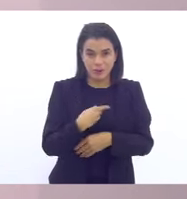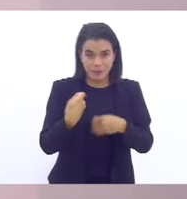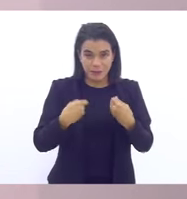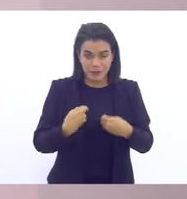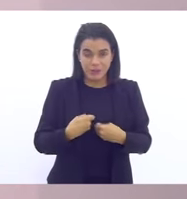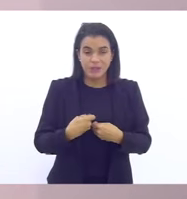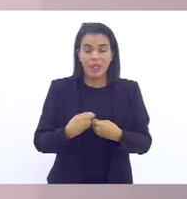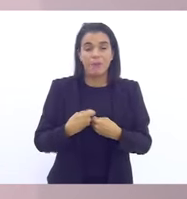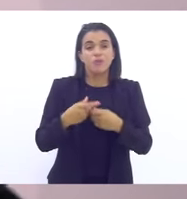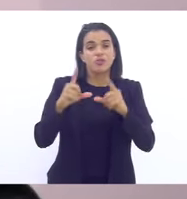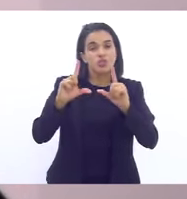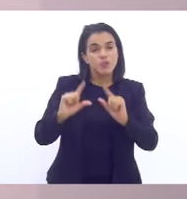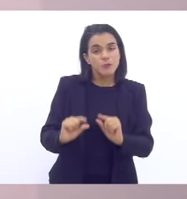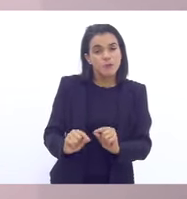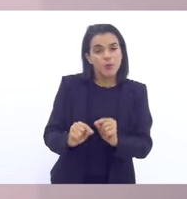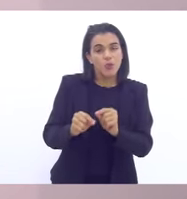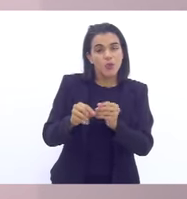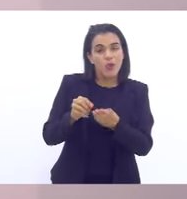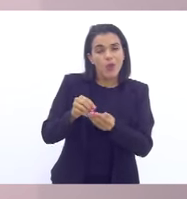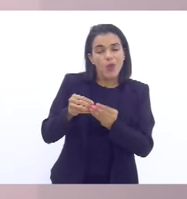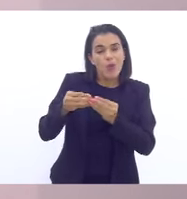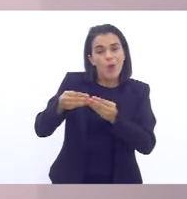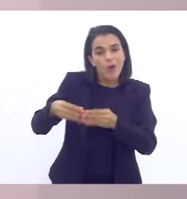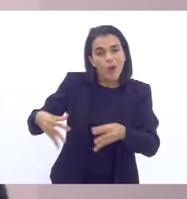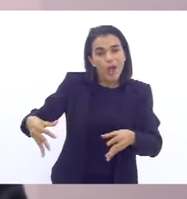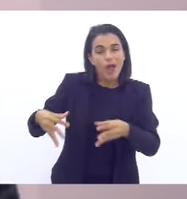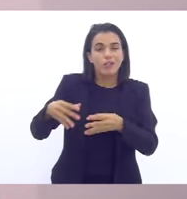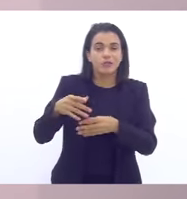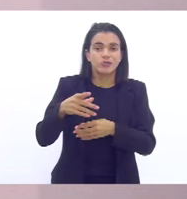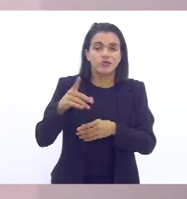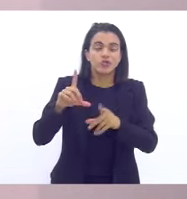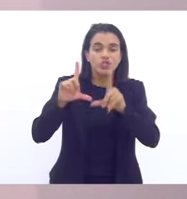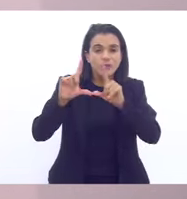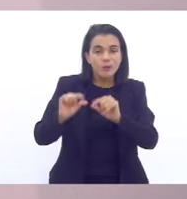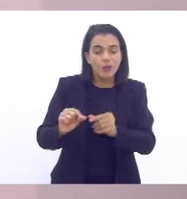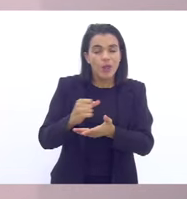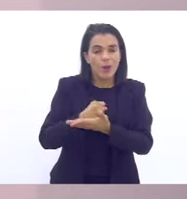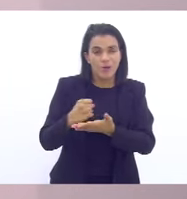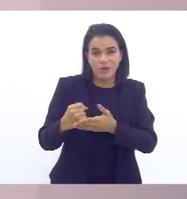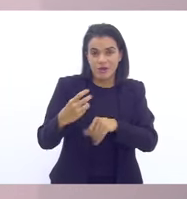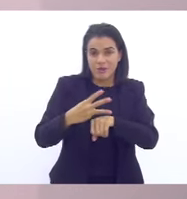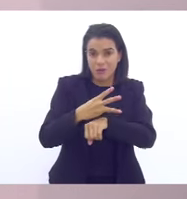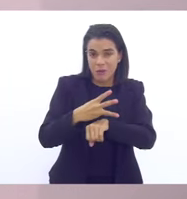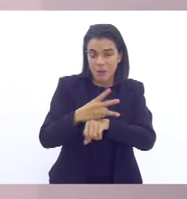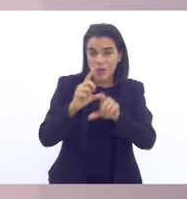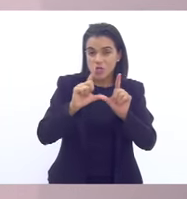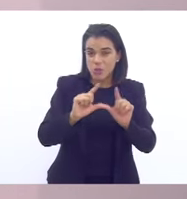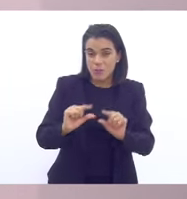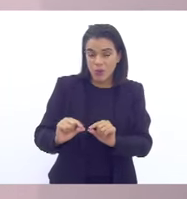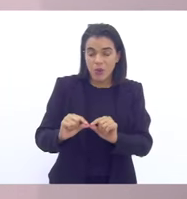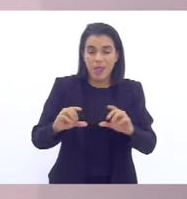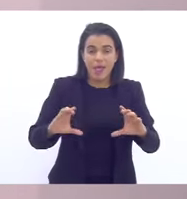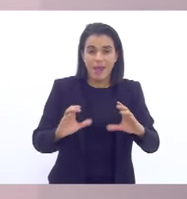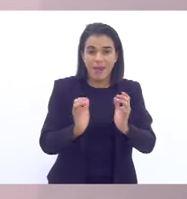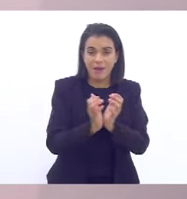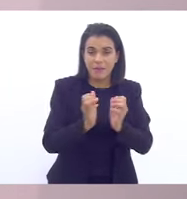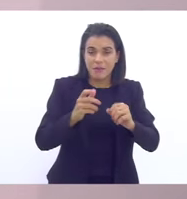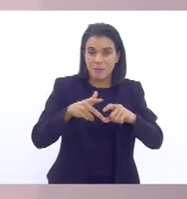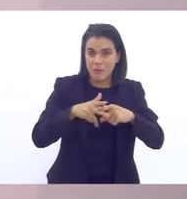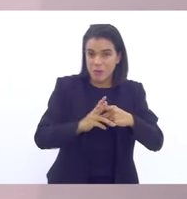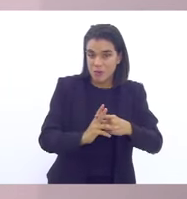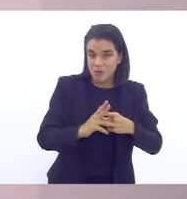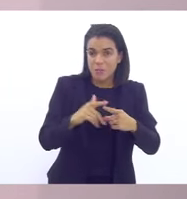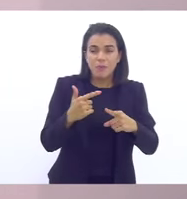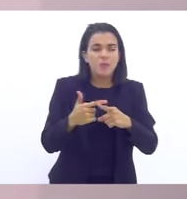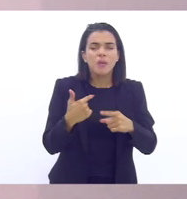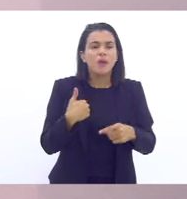reduzir o gasto com o pessoal, reduzir o pessoal terceirizado, reduzir as equipes de socorro, reduzir as equipes de manutenção. Por